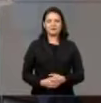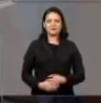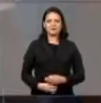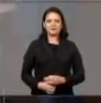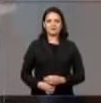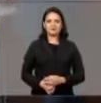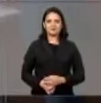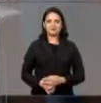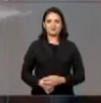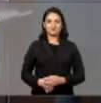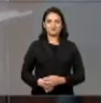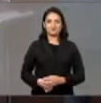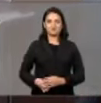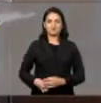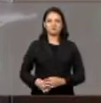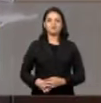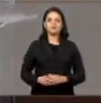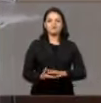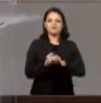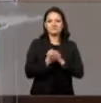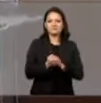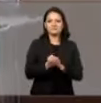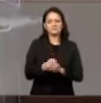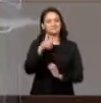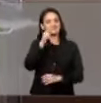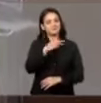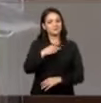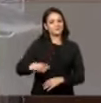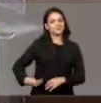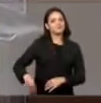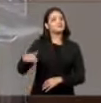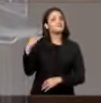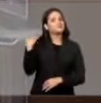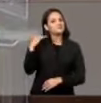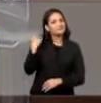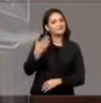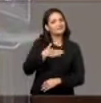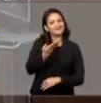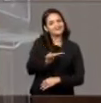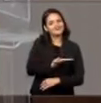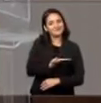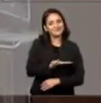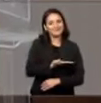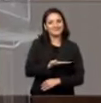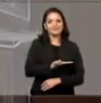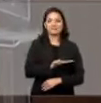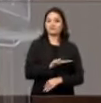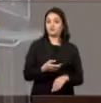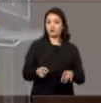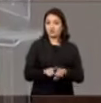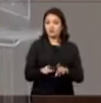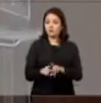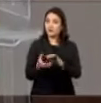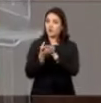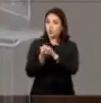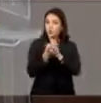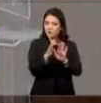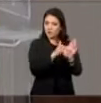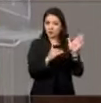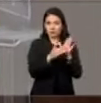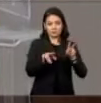Senhora presidente, ministra Carmen Lúcia, minha querida amiga, na pessoa de quem cumprimento as demais autoridades da